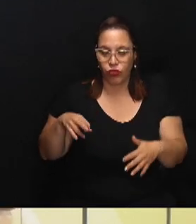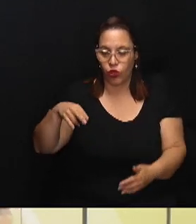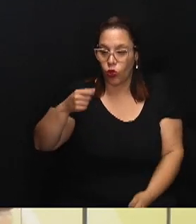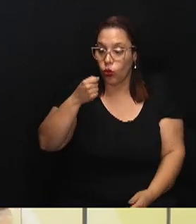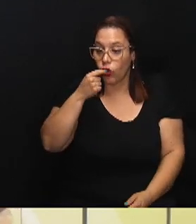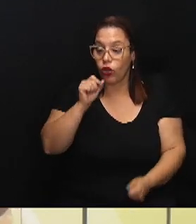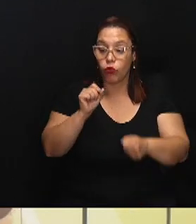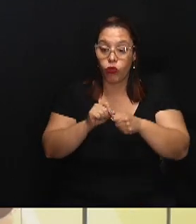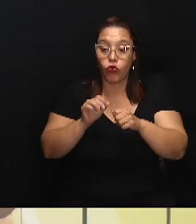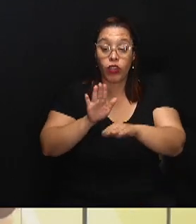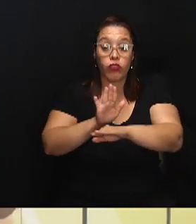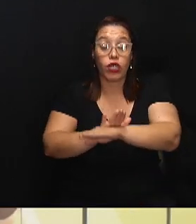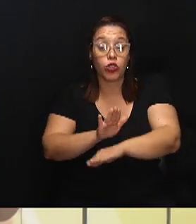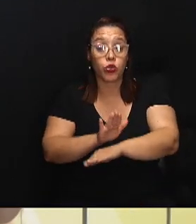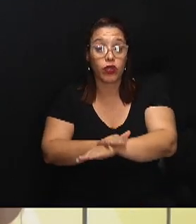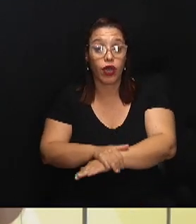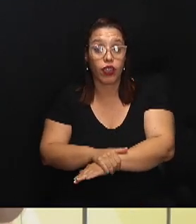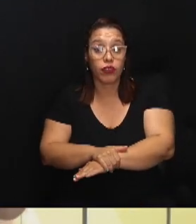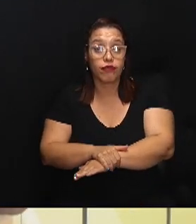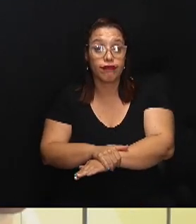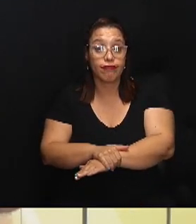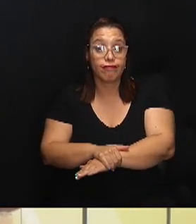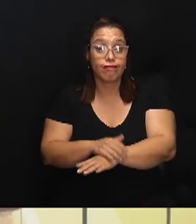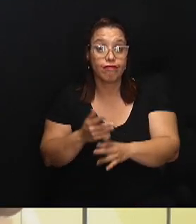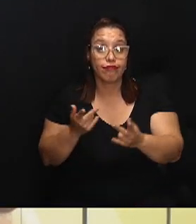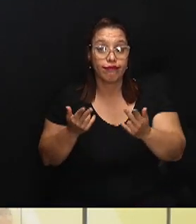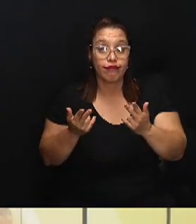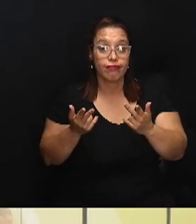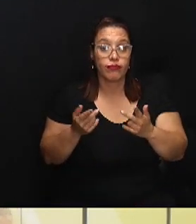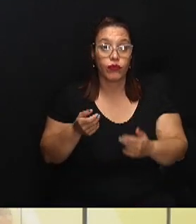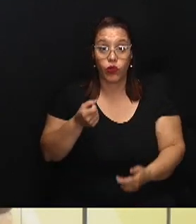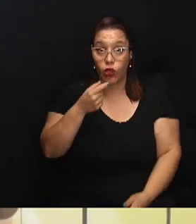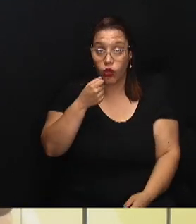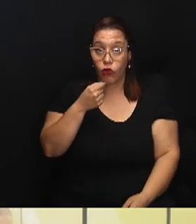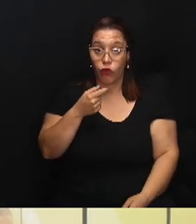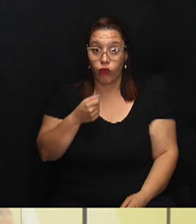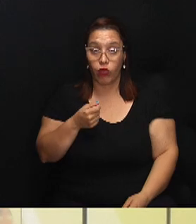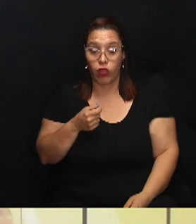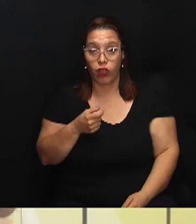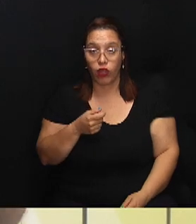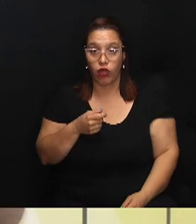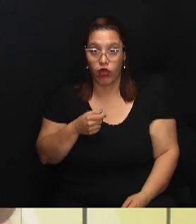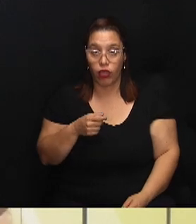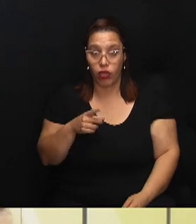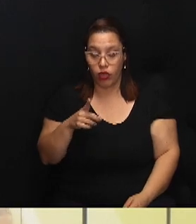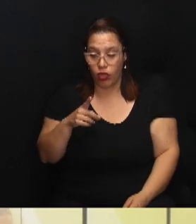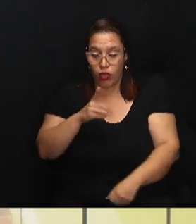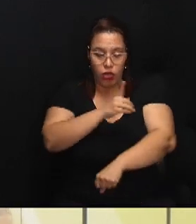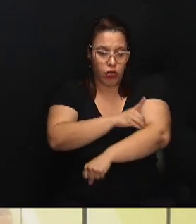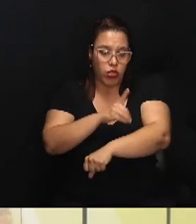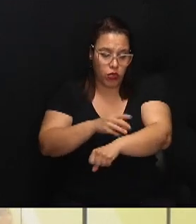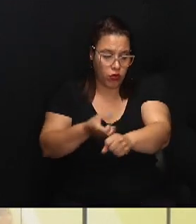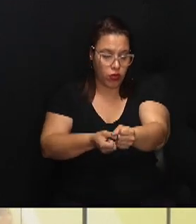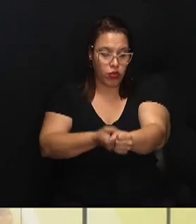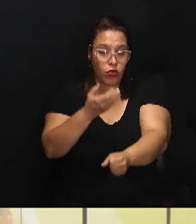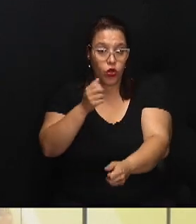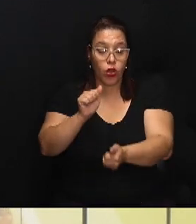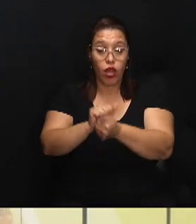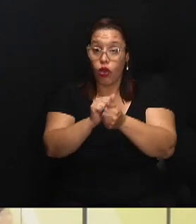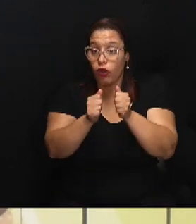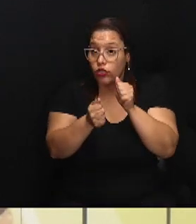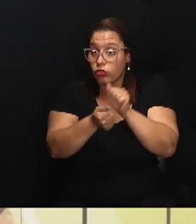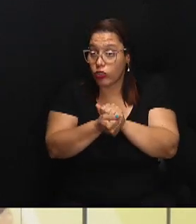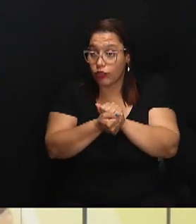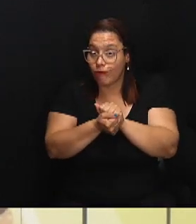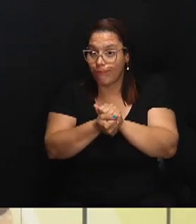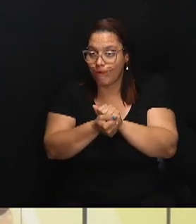vai fazer é justamente fazer uma coisa semelhante que um outro remédio para insulina, para diabetes faz, para pressão alta, que é um ajuste, né? Dentro do